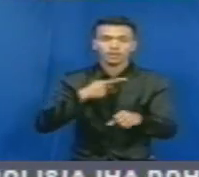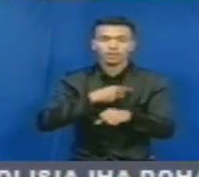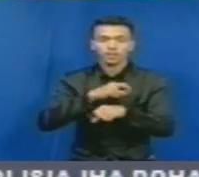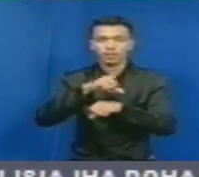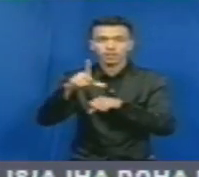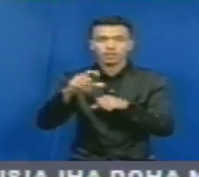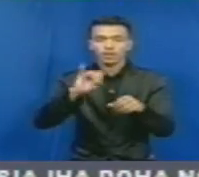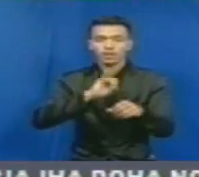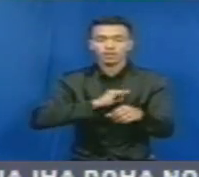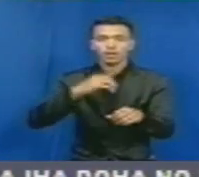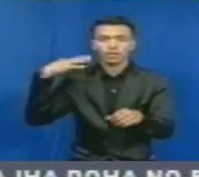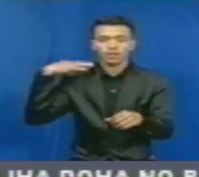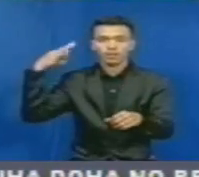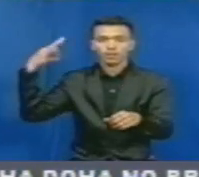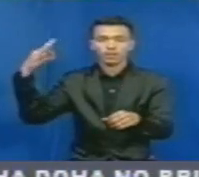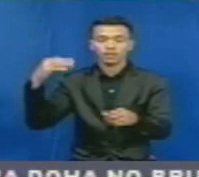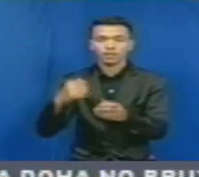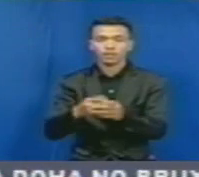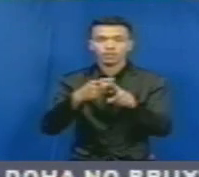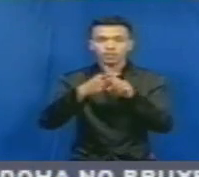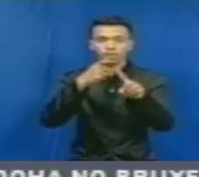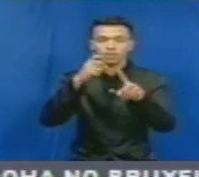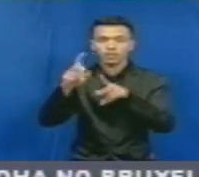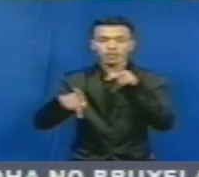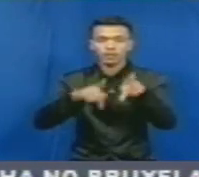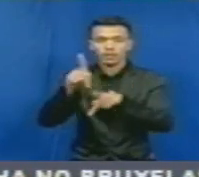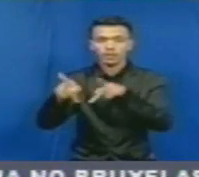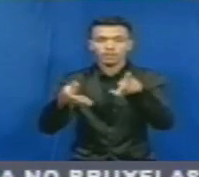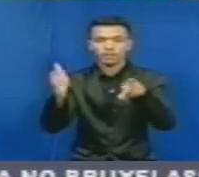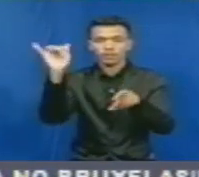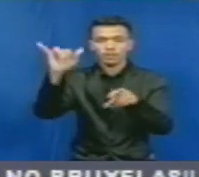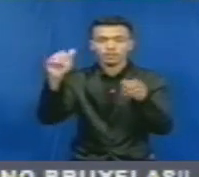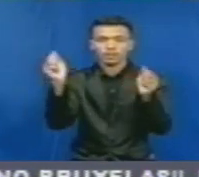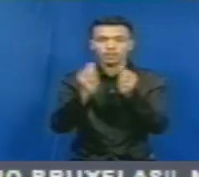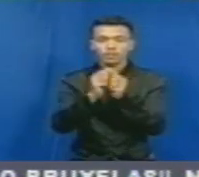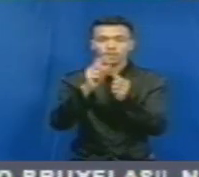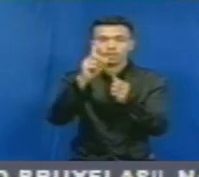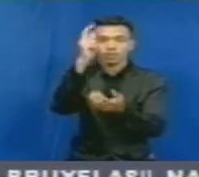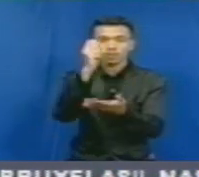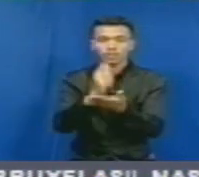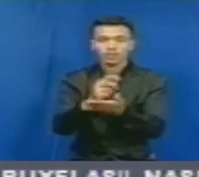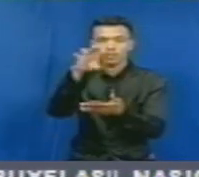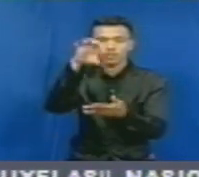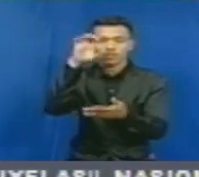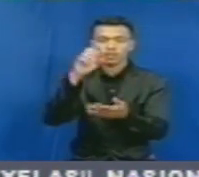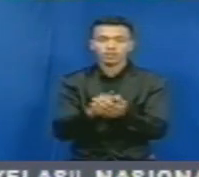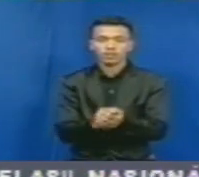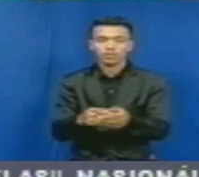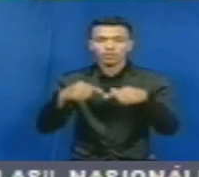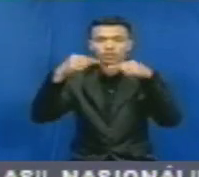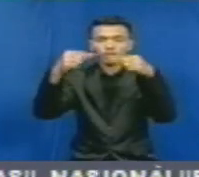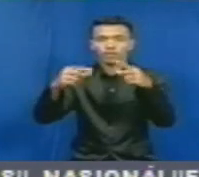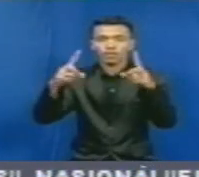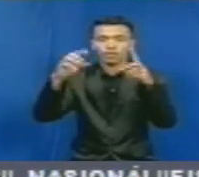eleito uma unidade, os congressistas serão muito 1.200 congressistas e foi confiança